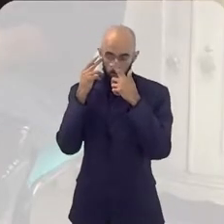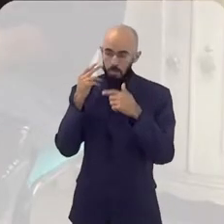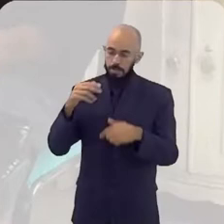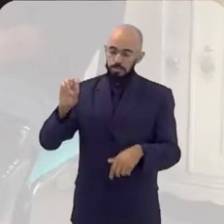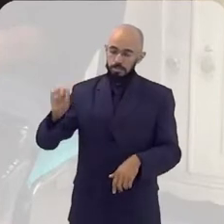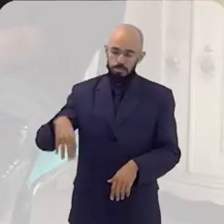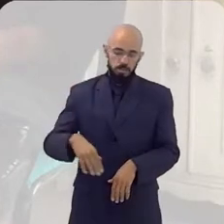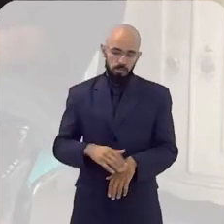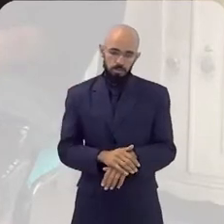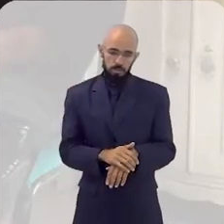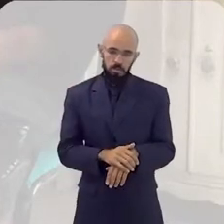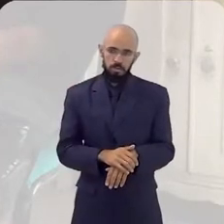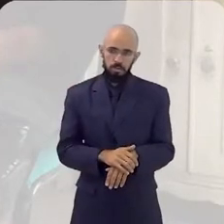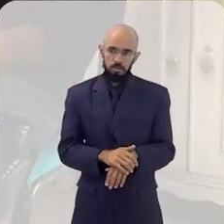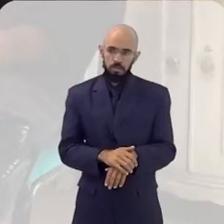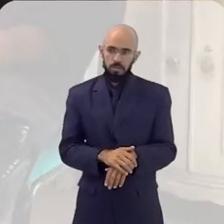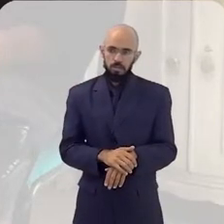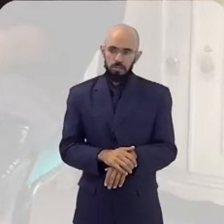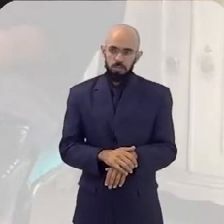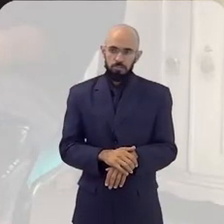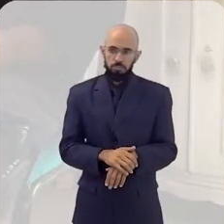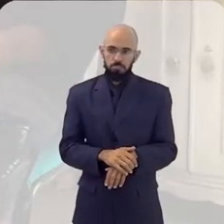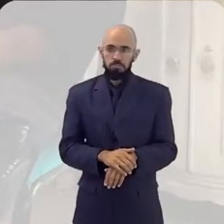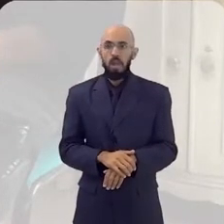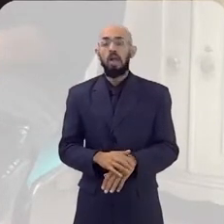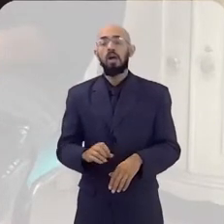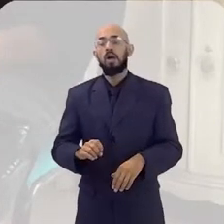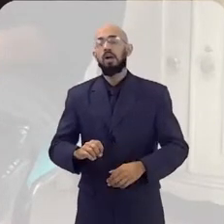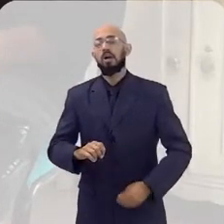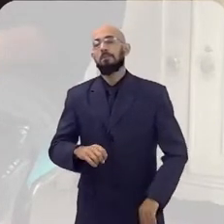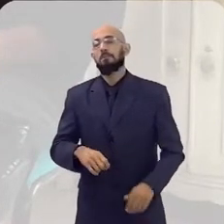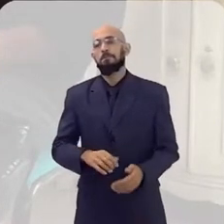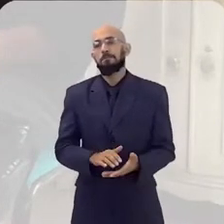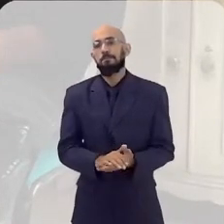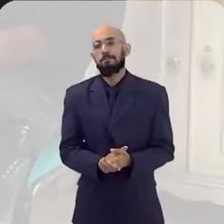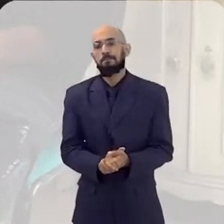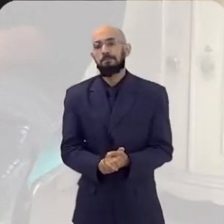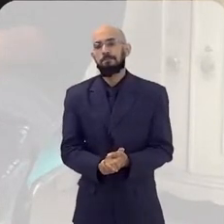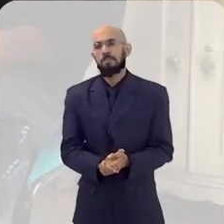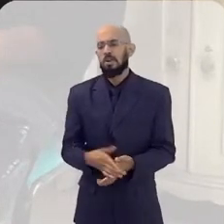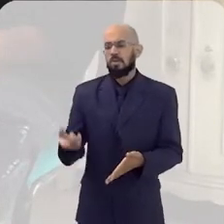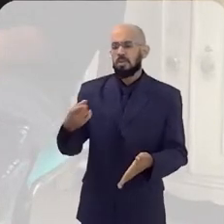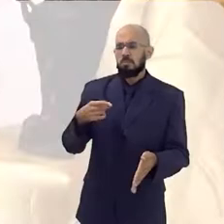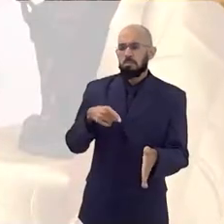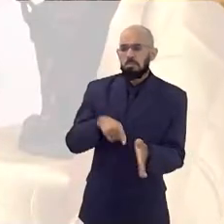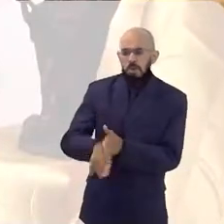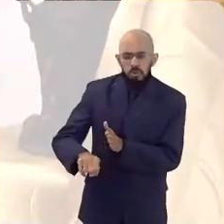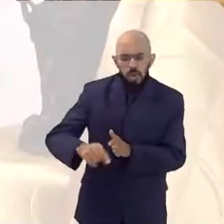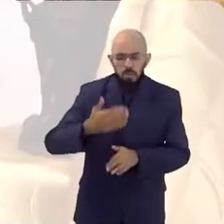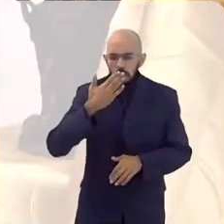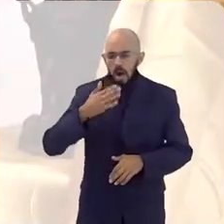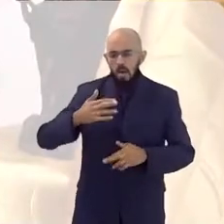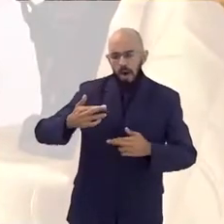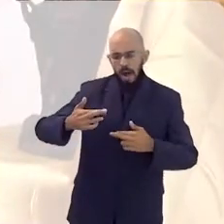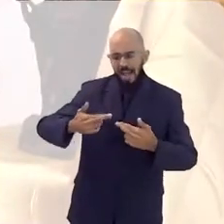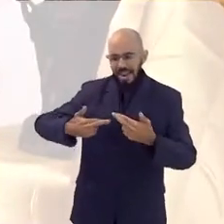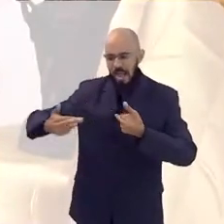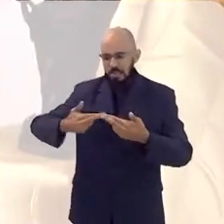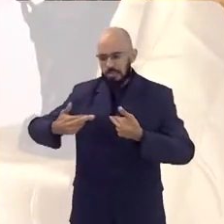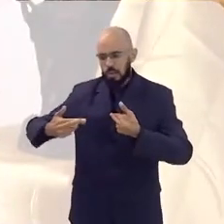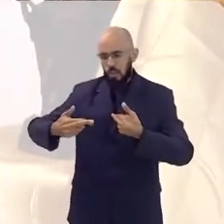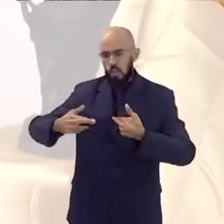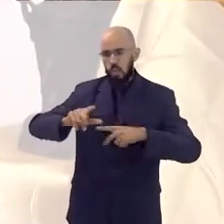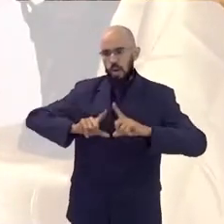Geralmente, sim. Normalmente, ela não seria. Tá bom. Qual a relação da religião